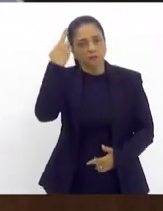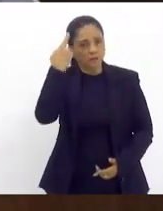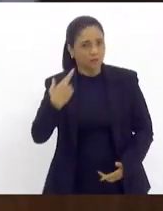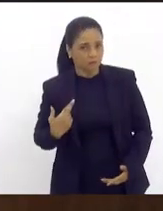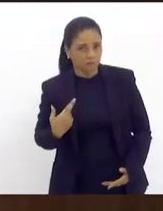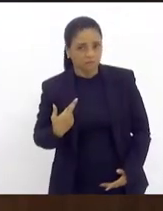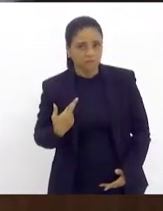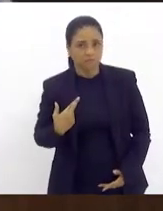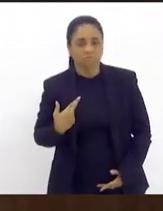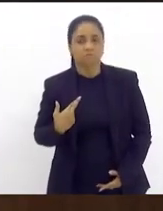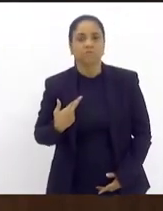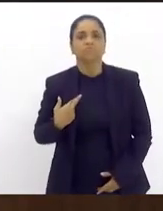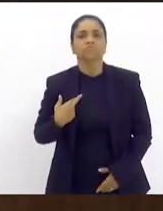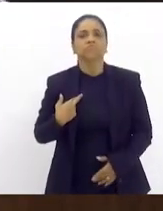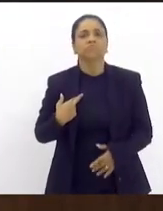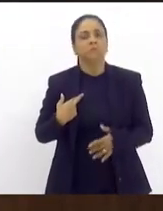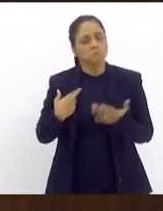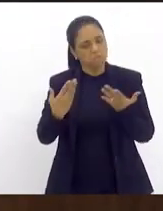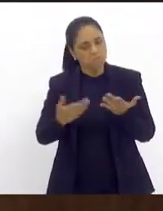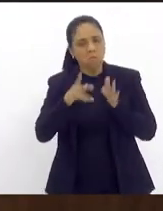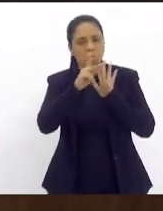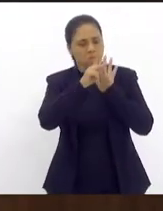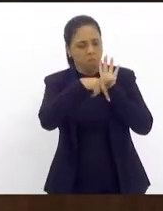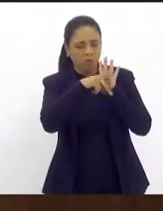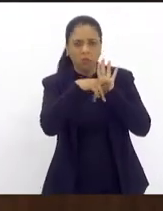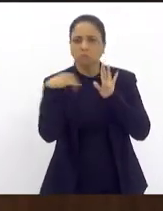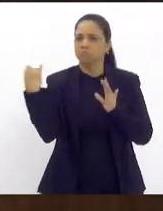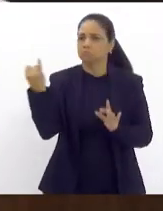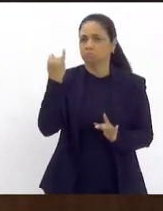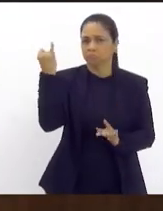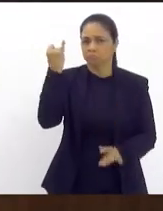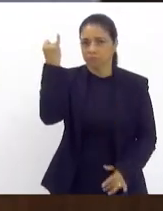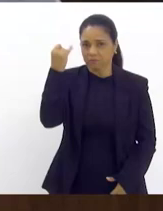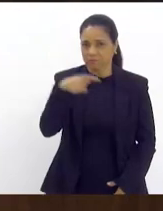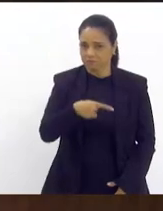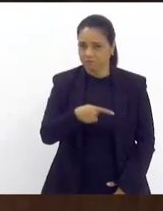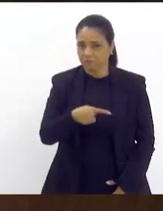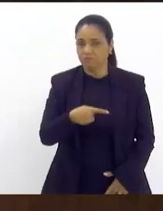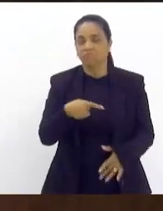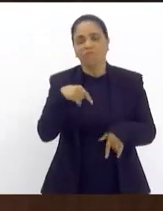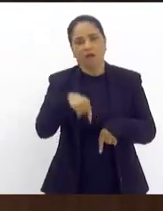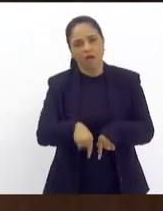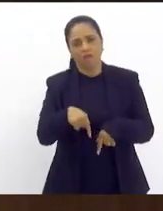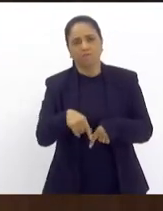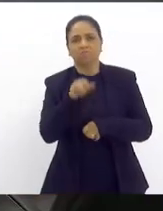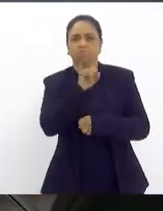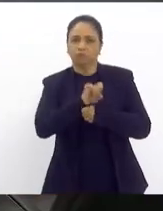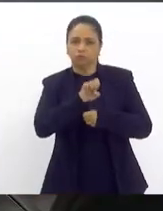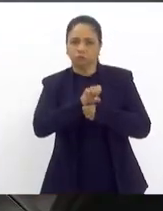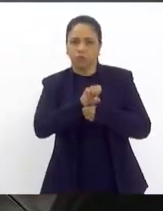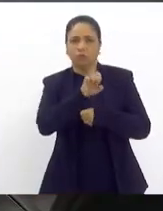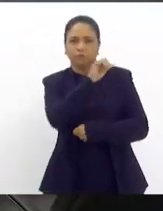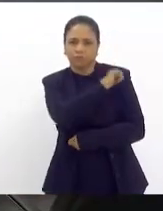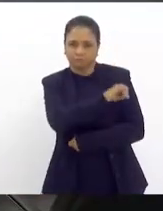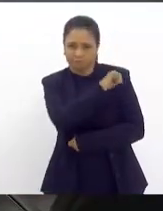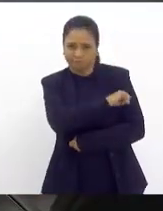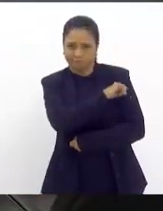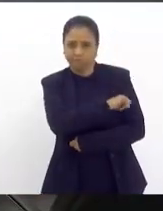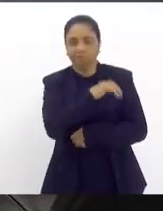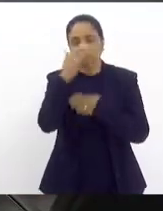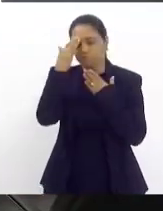Souza pela relevância desse projeto em nosso estado Obrigada Presidente